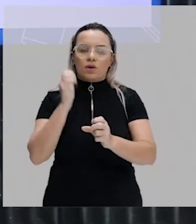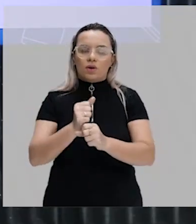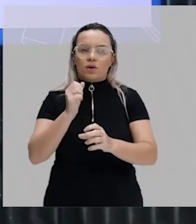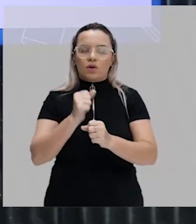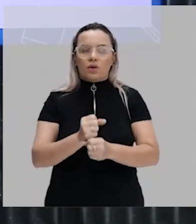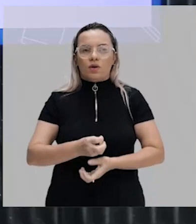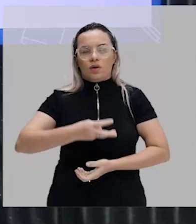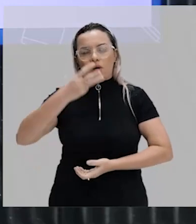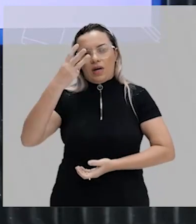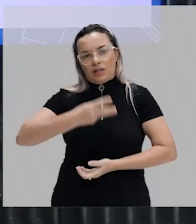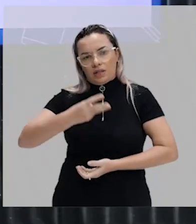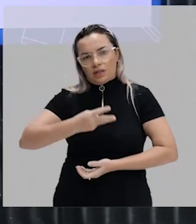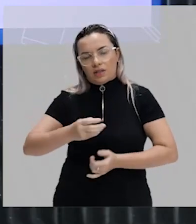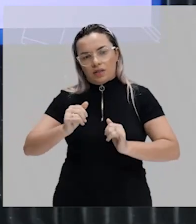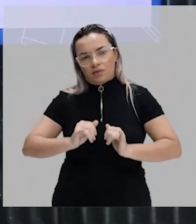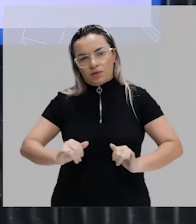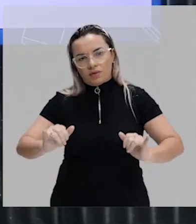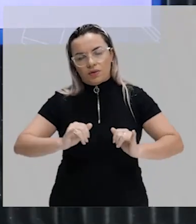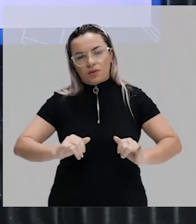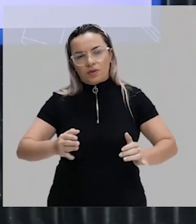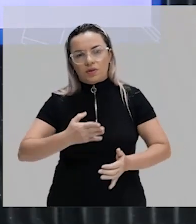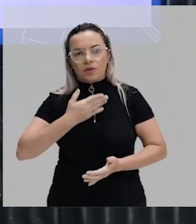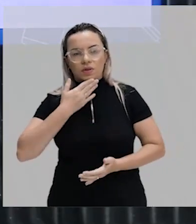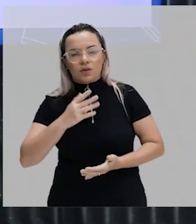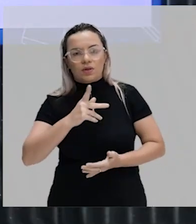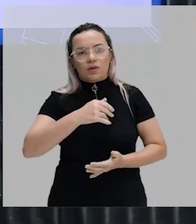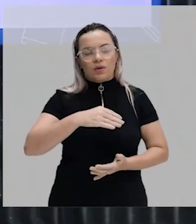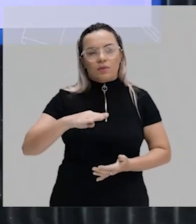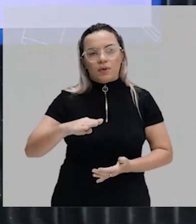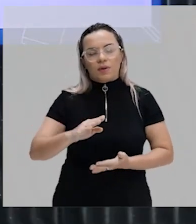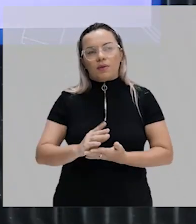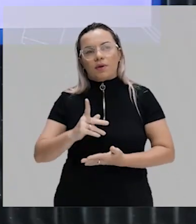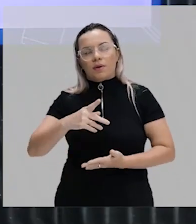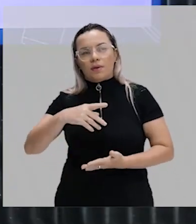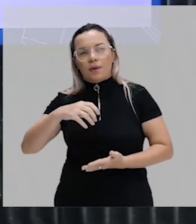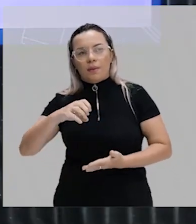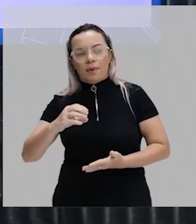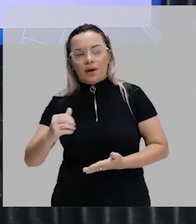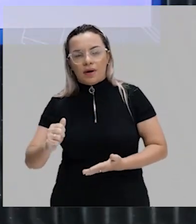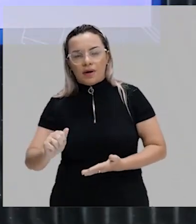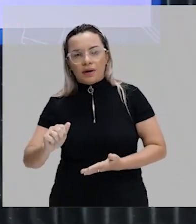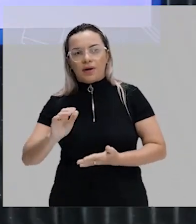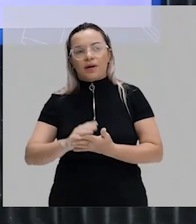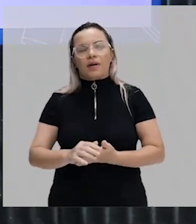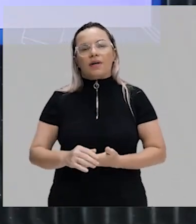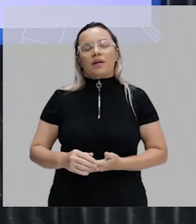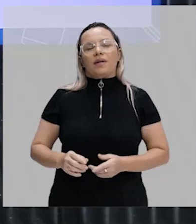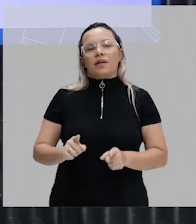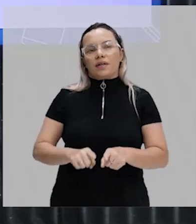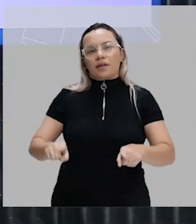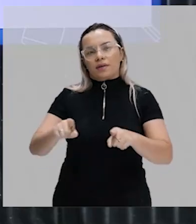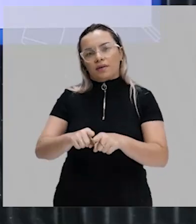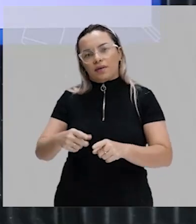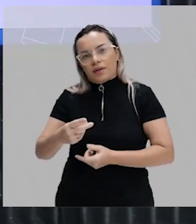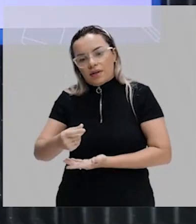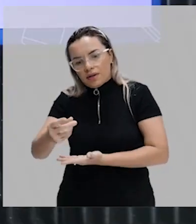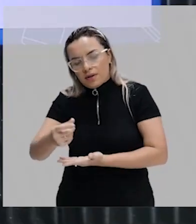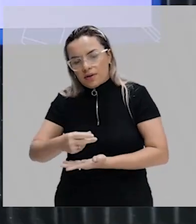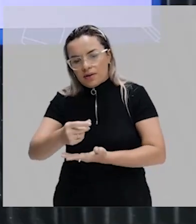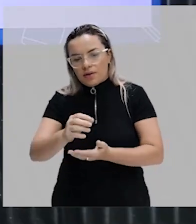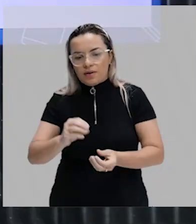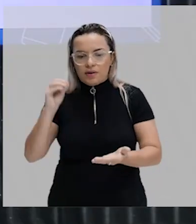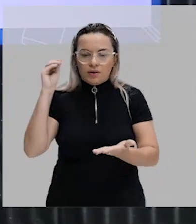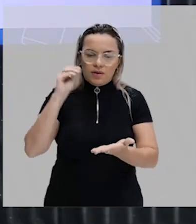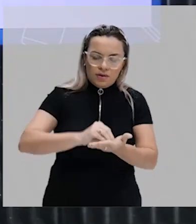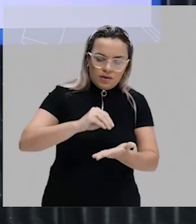né, a terceira informação. Lembra? PIB, PEA e renda. No caso aqui, nós temos a renda, nós temos o PIB. Está faltando,